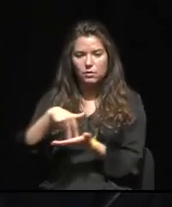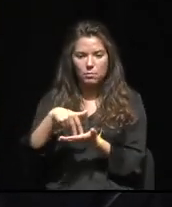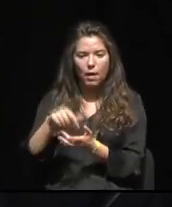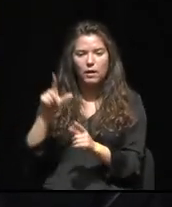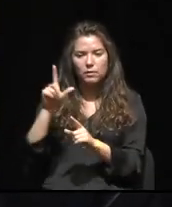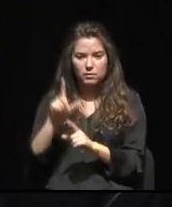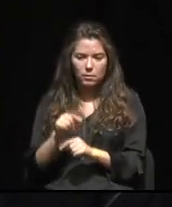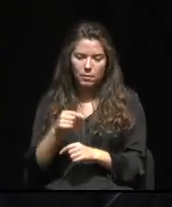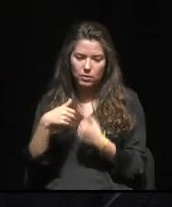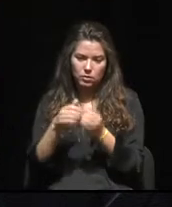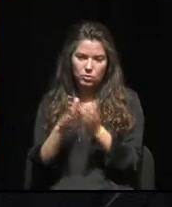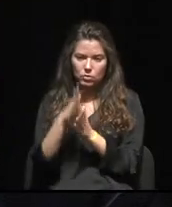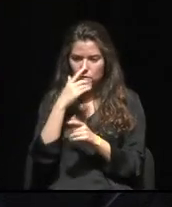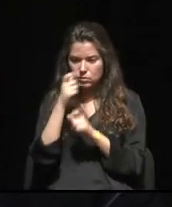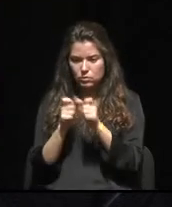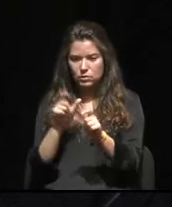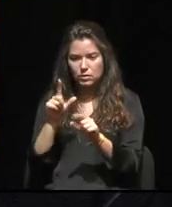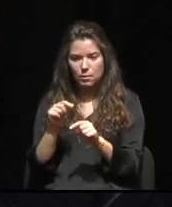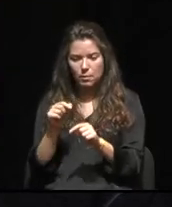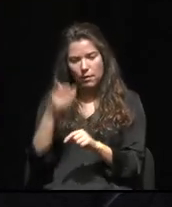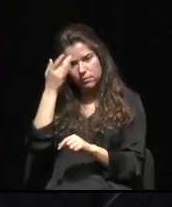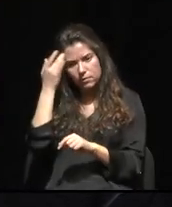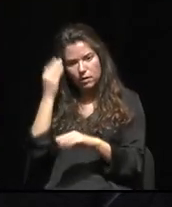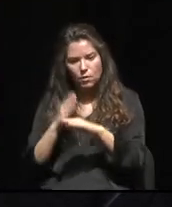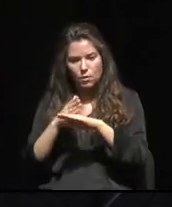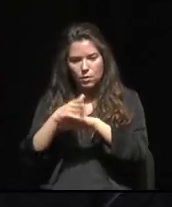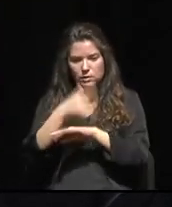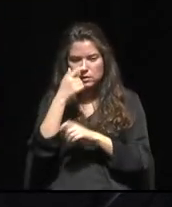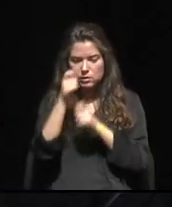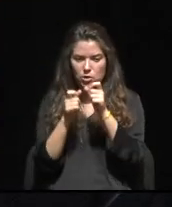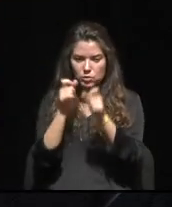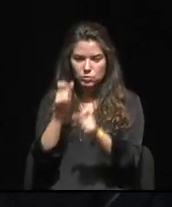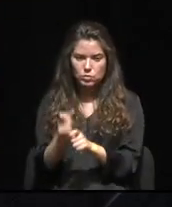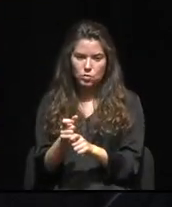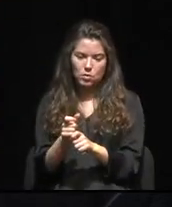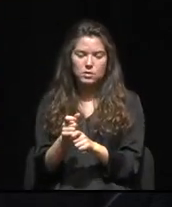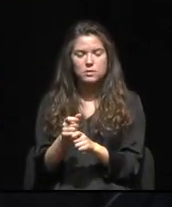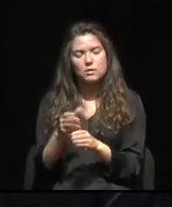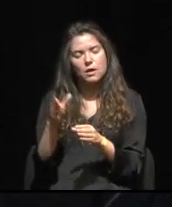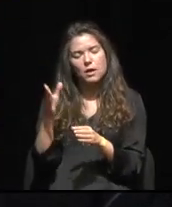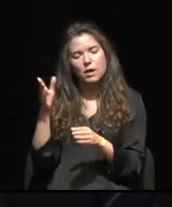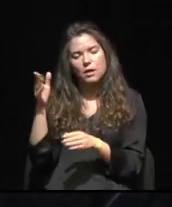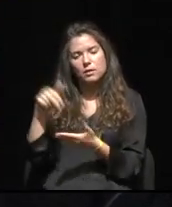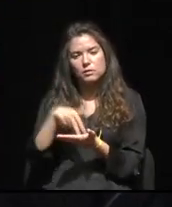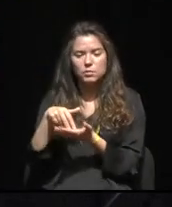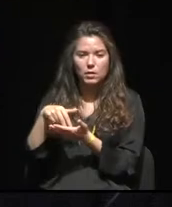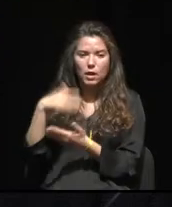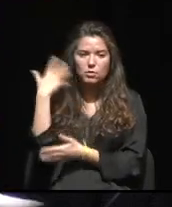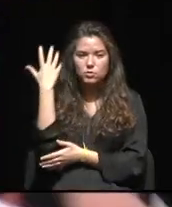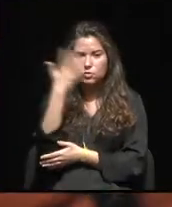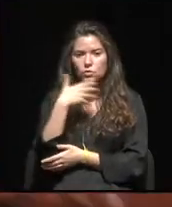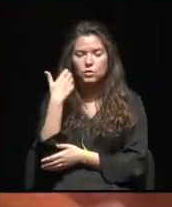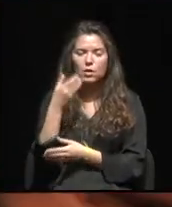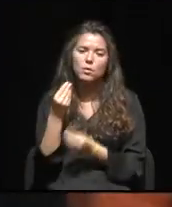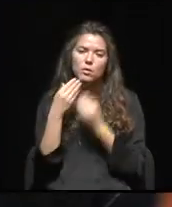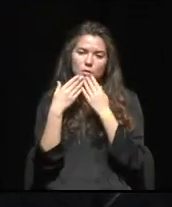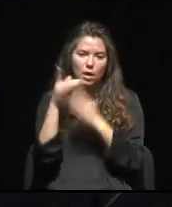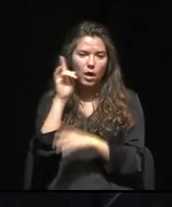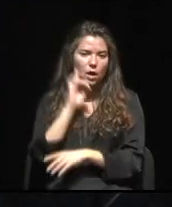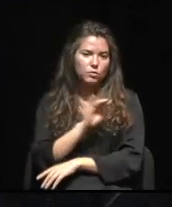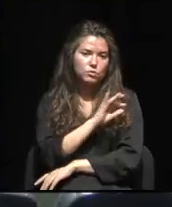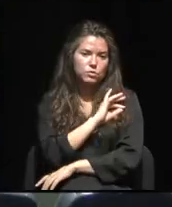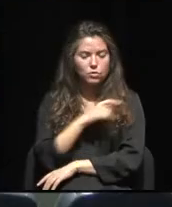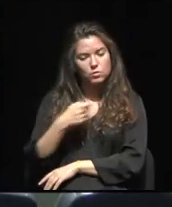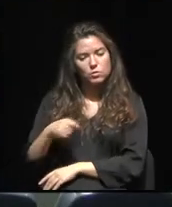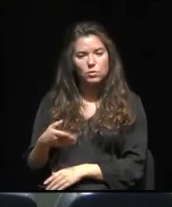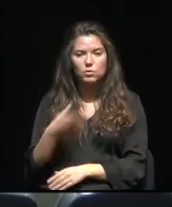bem como facilitar a assistência do público a estes espetáculos culturais Muito obrigado senhora Presidente obrigada senhor Deputado vamos